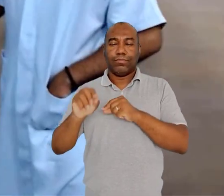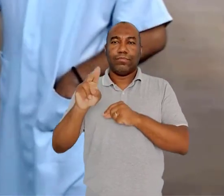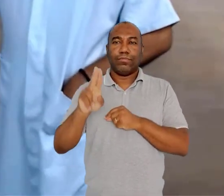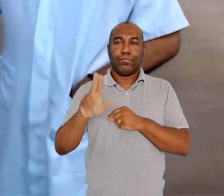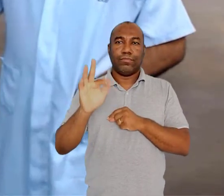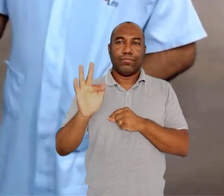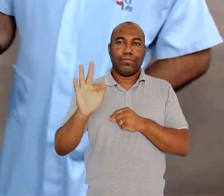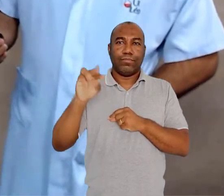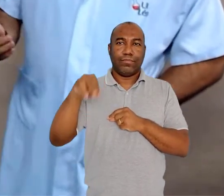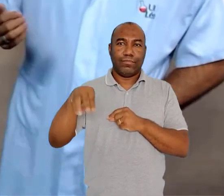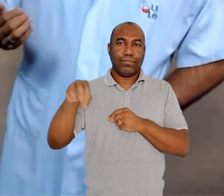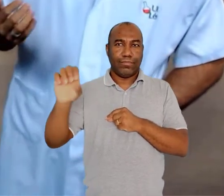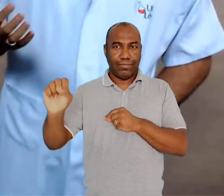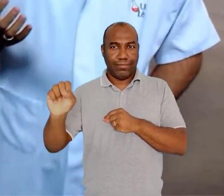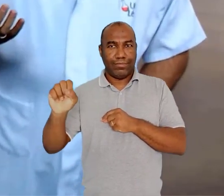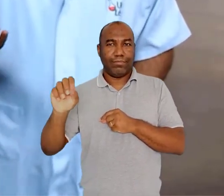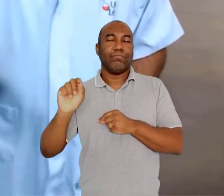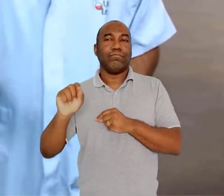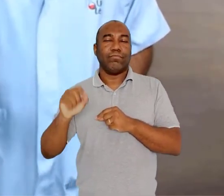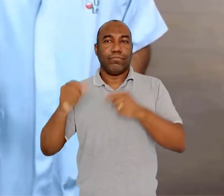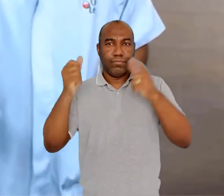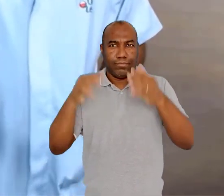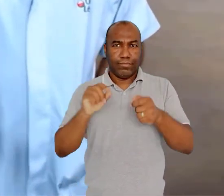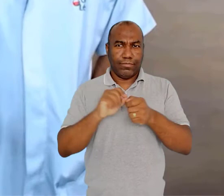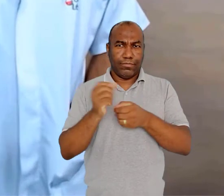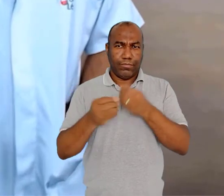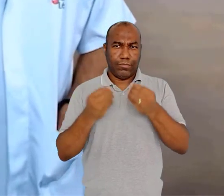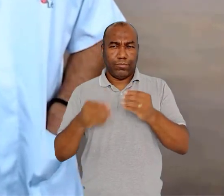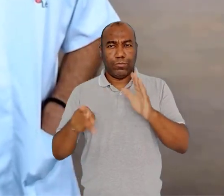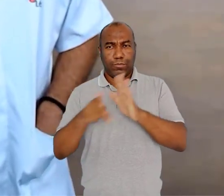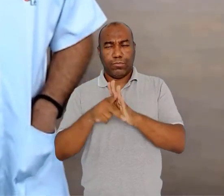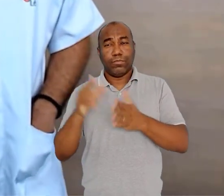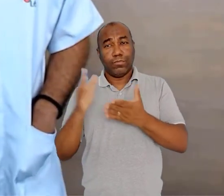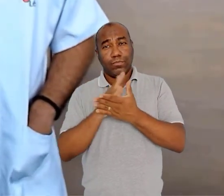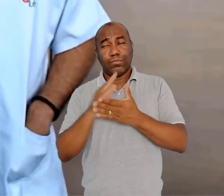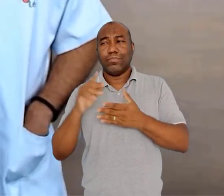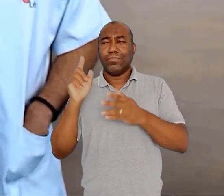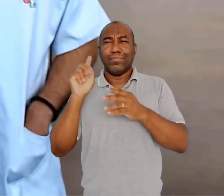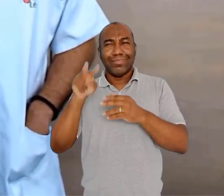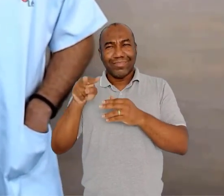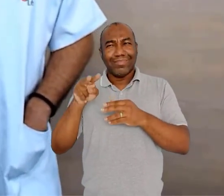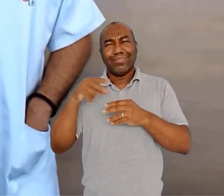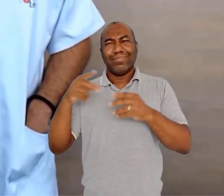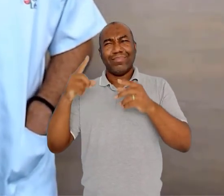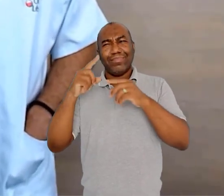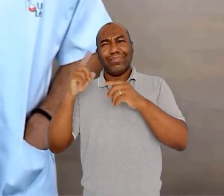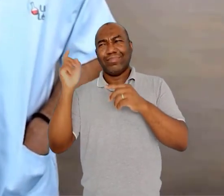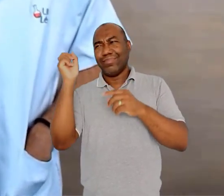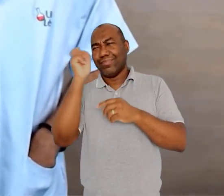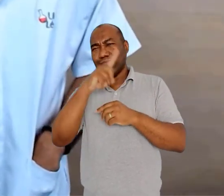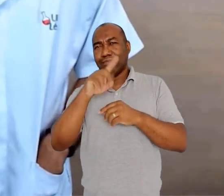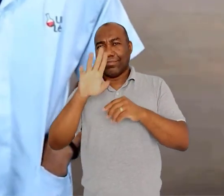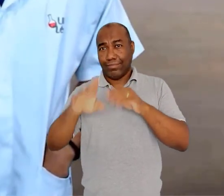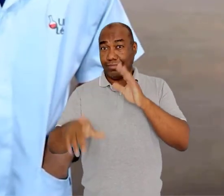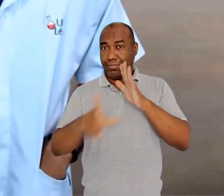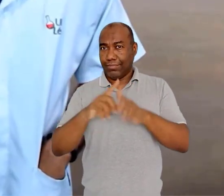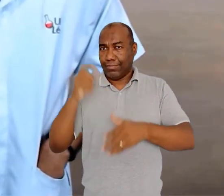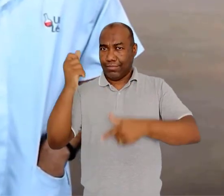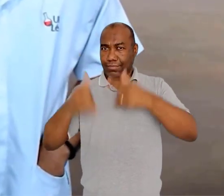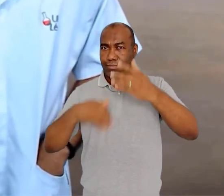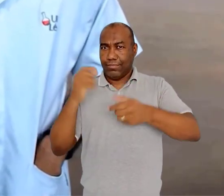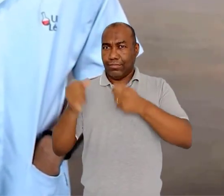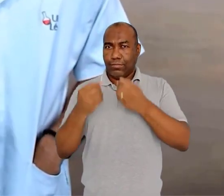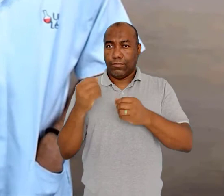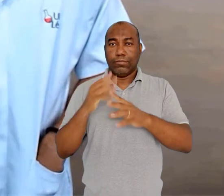pessoal sempre pula ou chuta ela por julgarem que é uma equação química muito difícil, um exercício muito difícil, só que ele só é um exercício